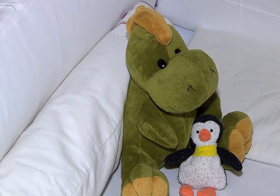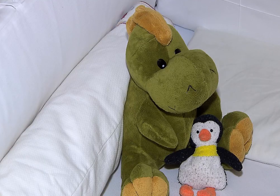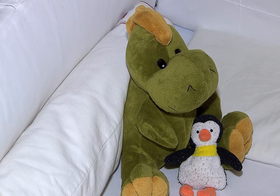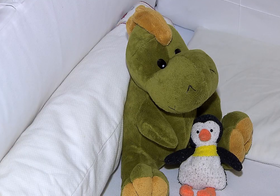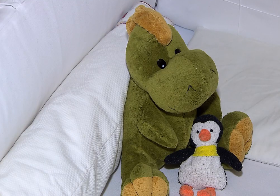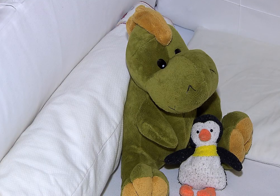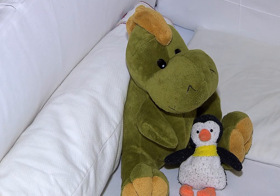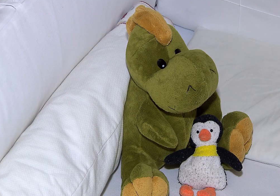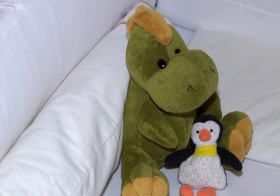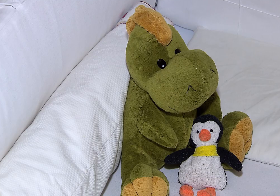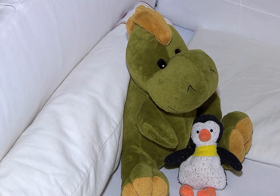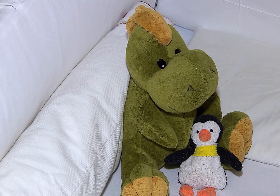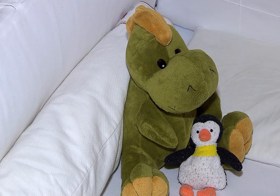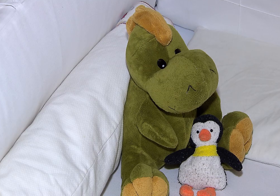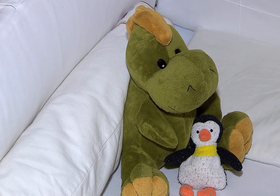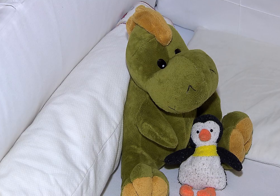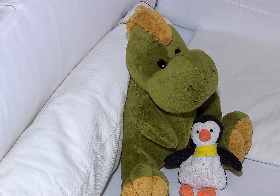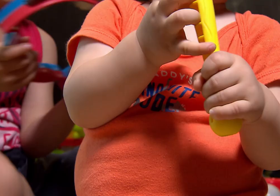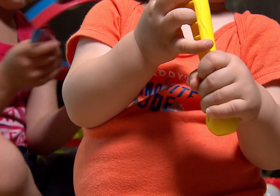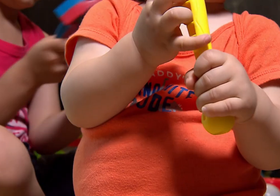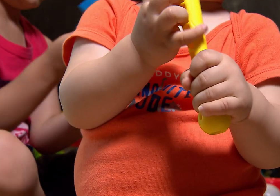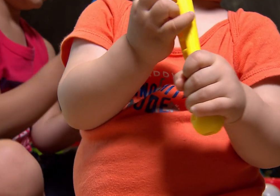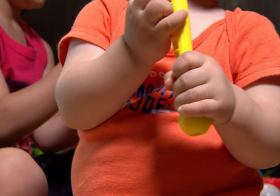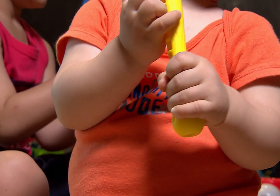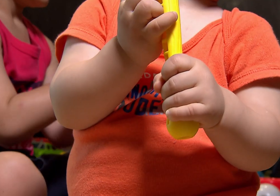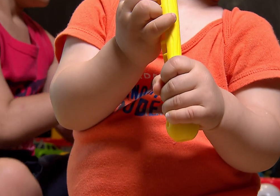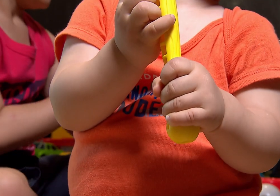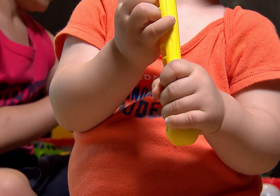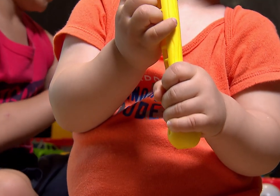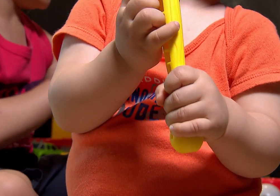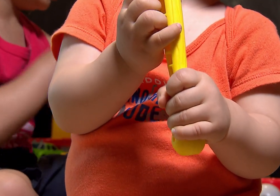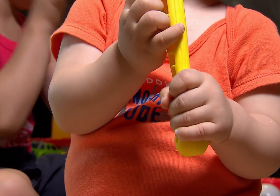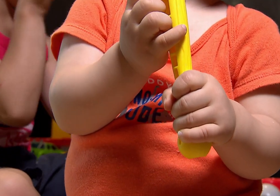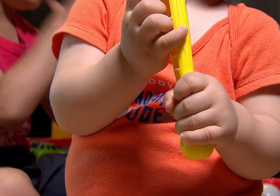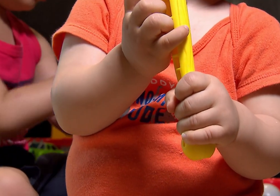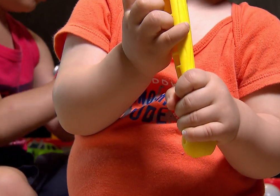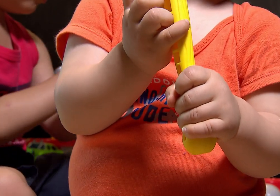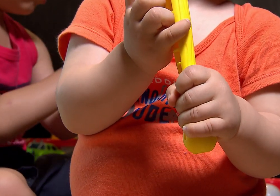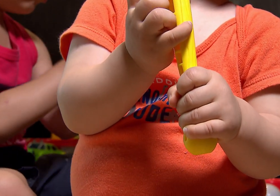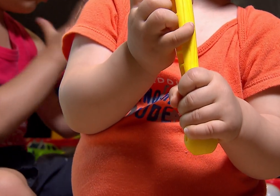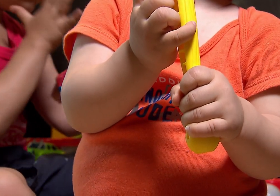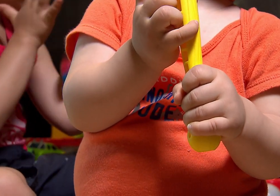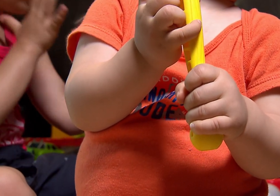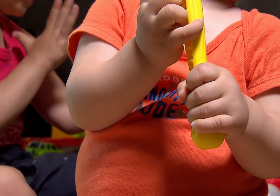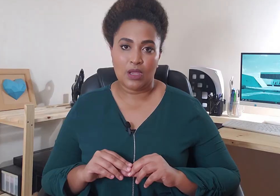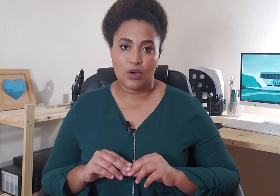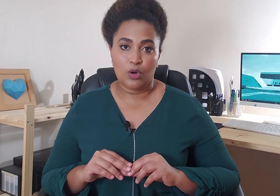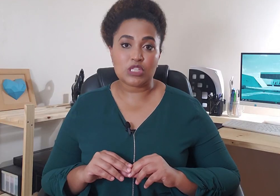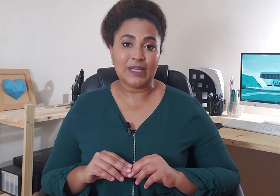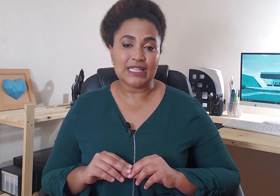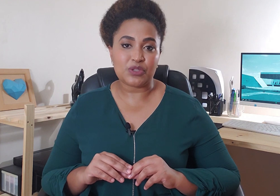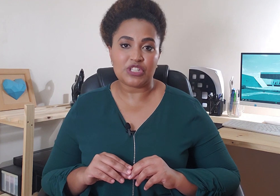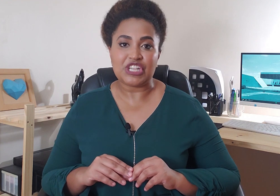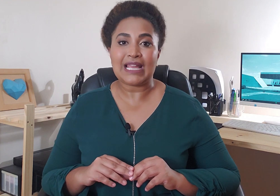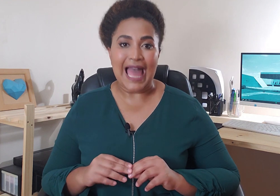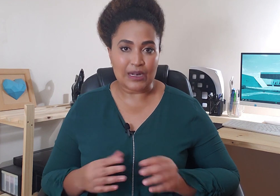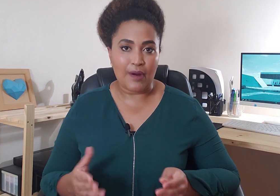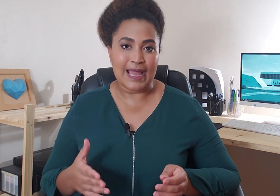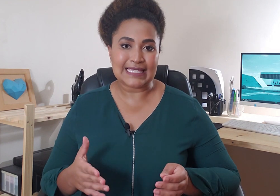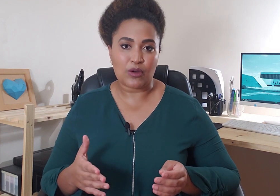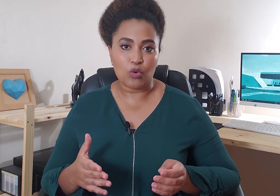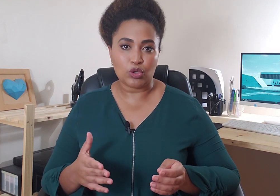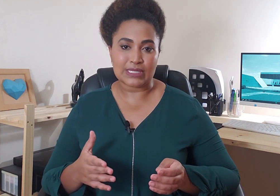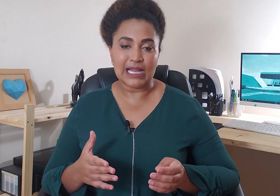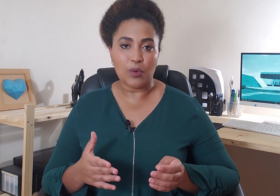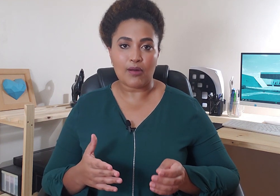o argumento que modificaram as circunstâncias que justificaram o acolhimento institucional do menor. Os ministros chegaram